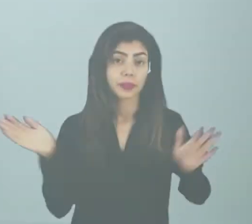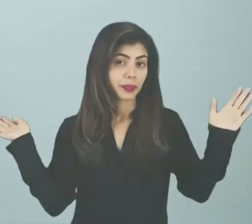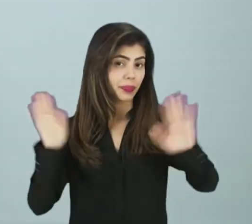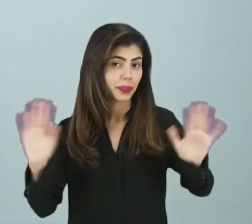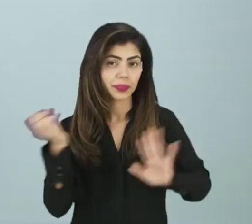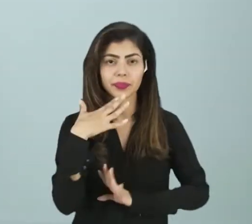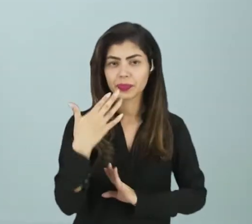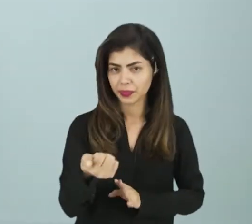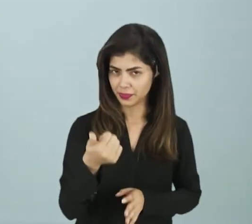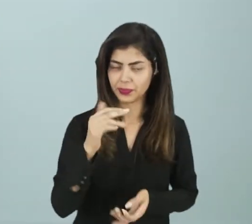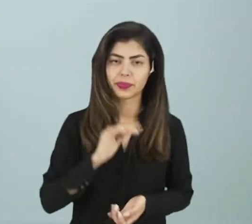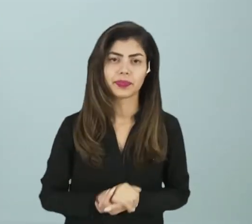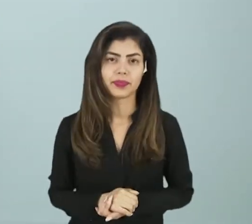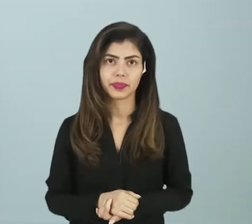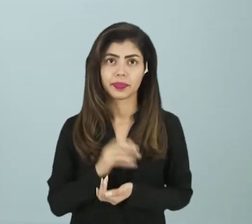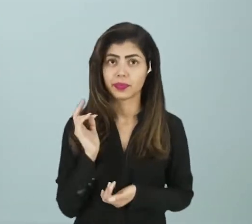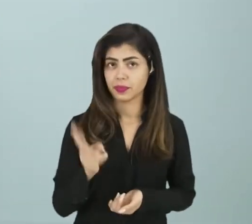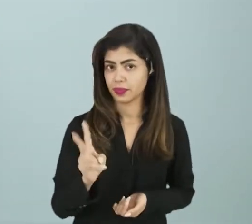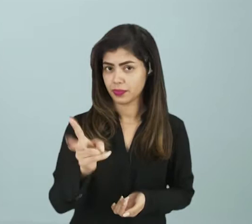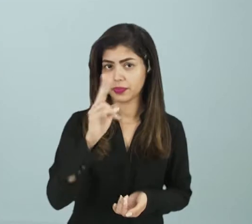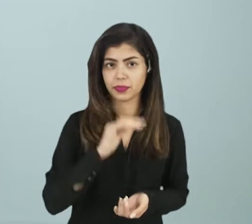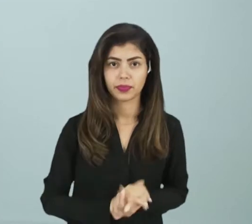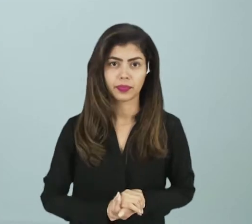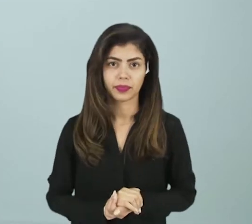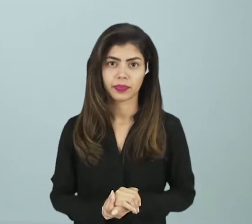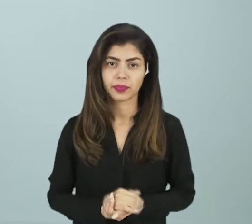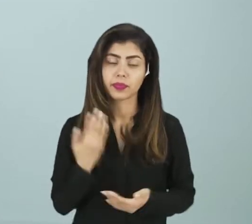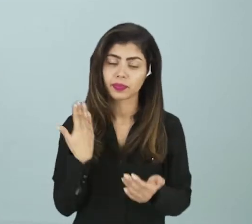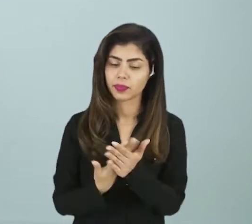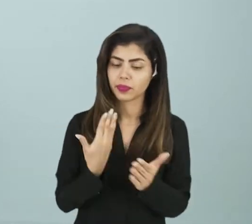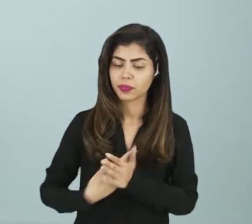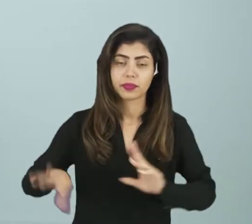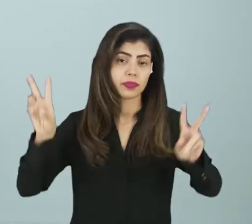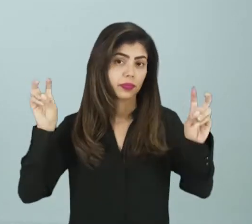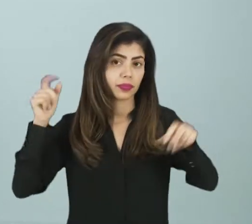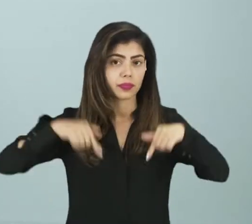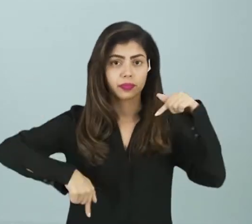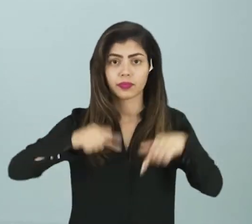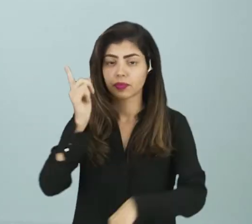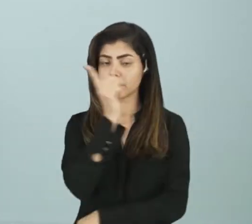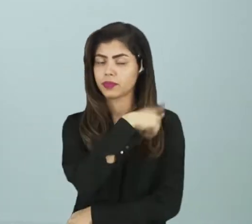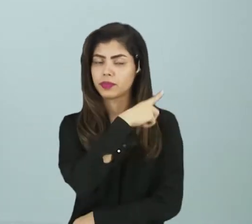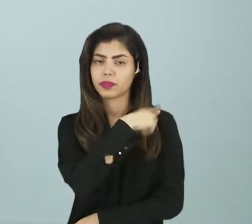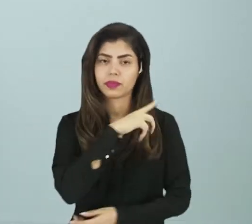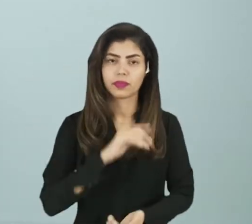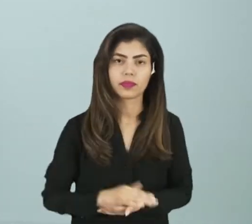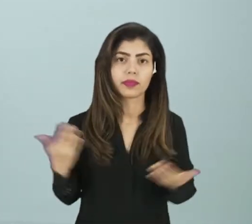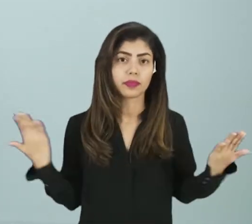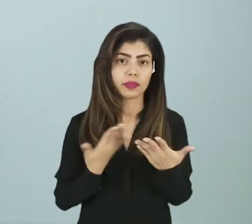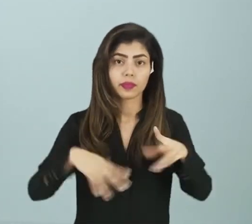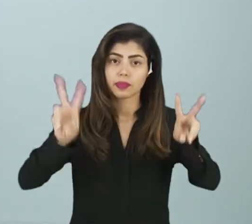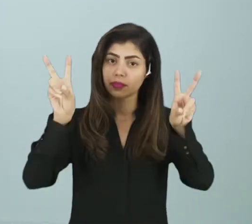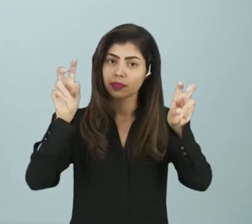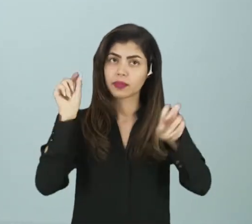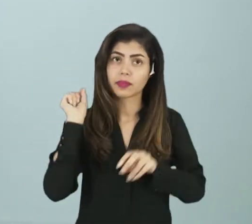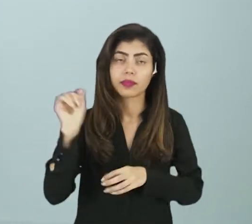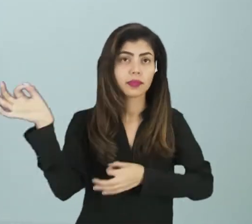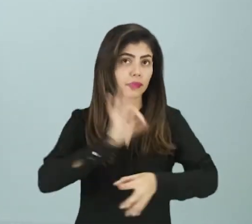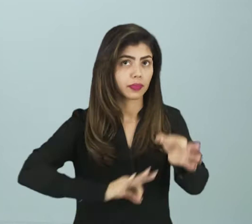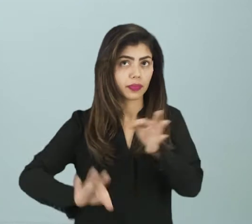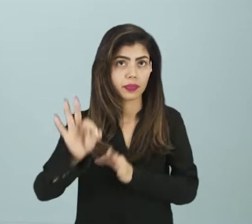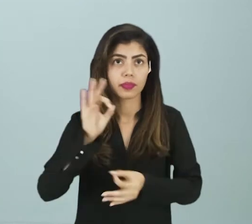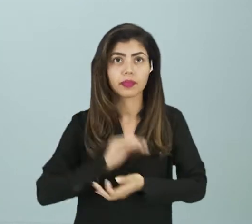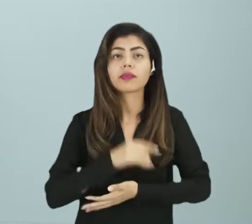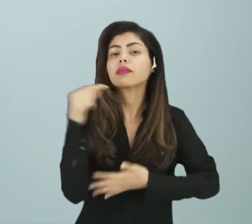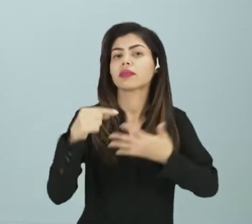O olá tudo bem vamos dar continuidade aos nossos conteúdos de química da primeira série hoje o tema da nossa aula